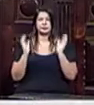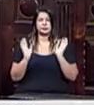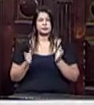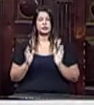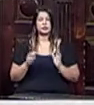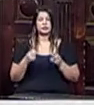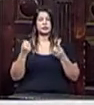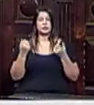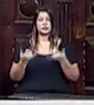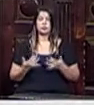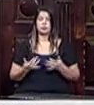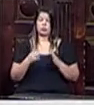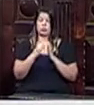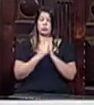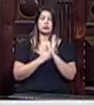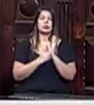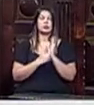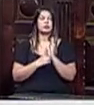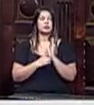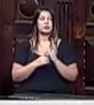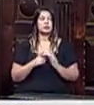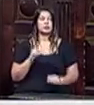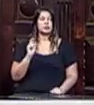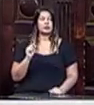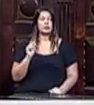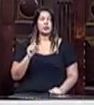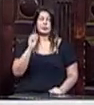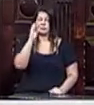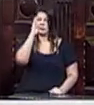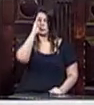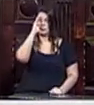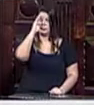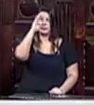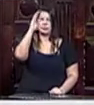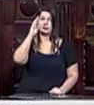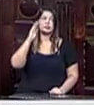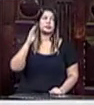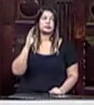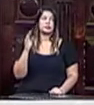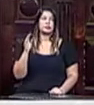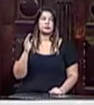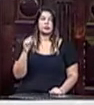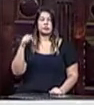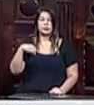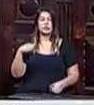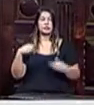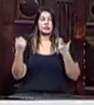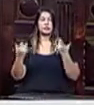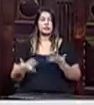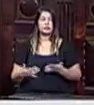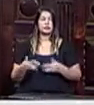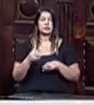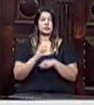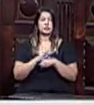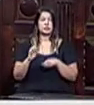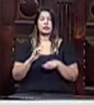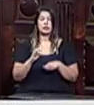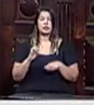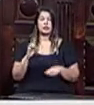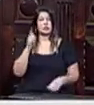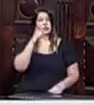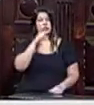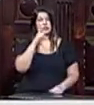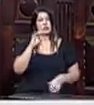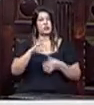emissão deste decreto era única e exclusivamente a participação do Estado do Rio de Janeiro na realização